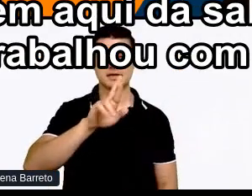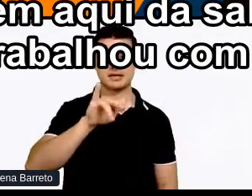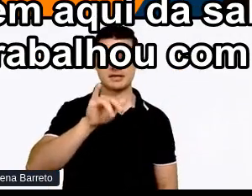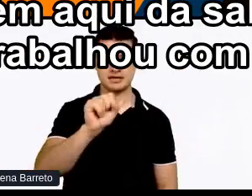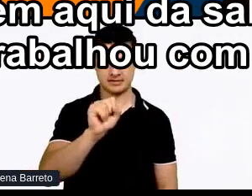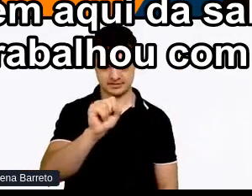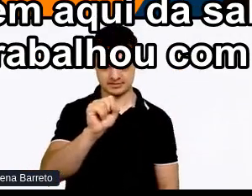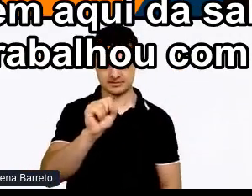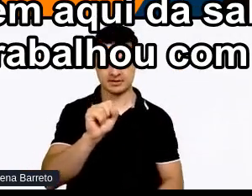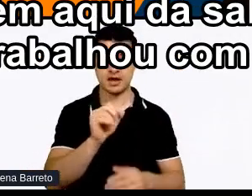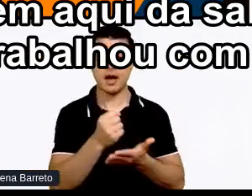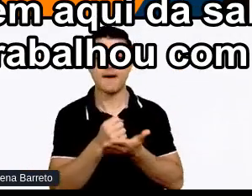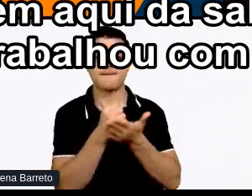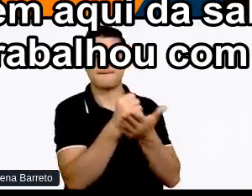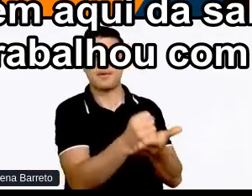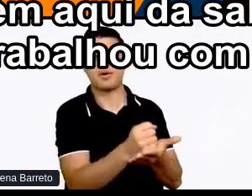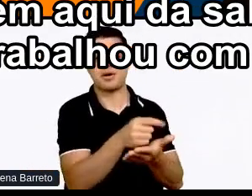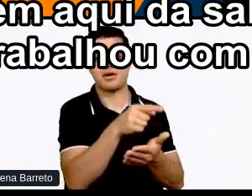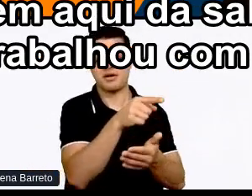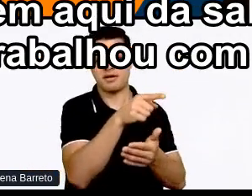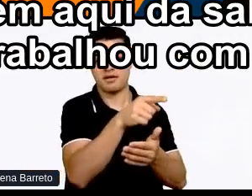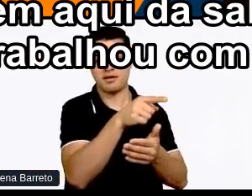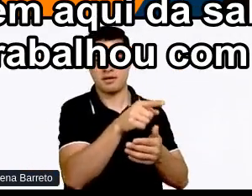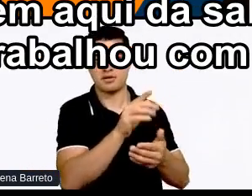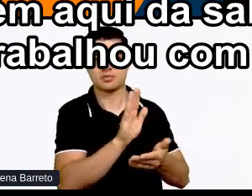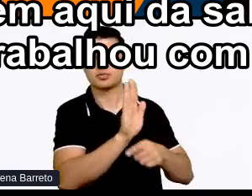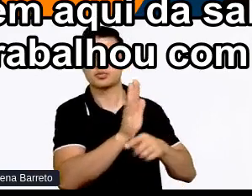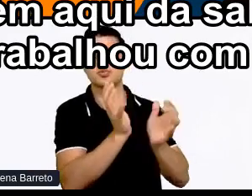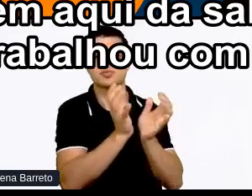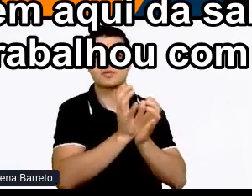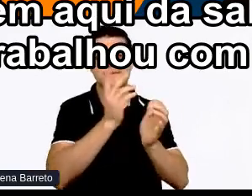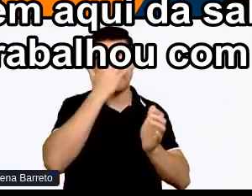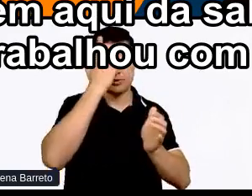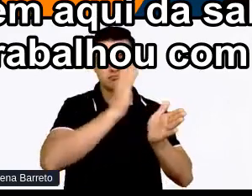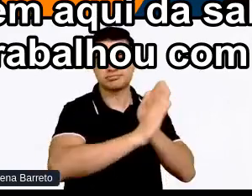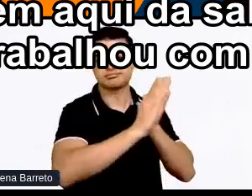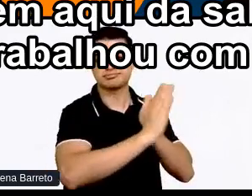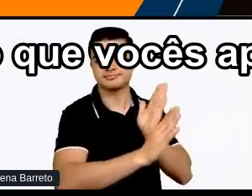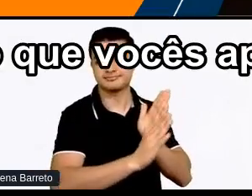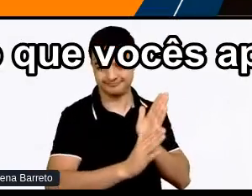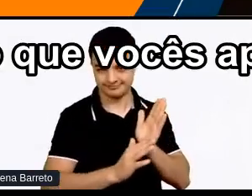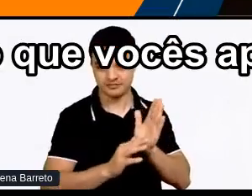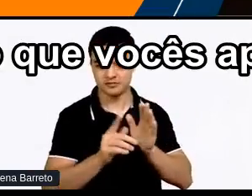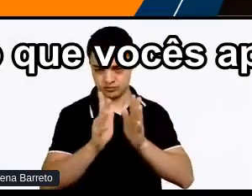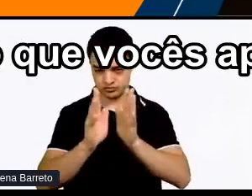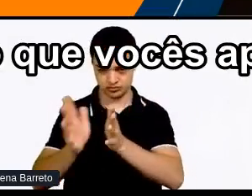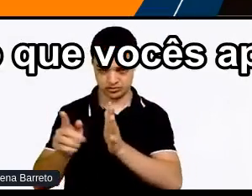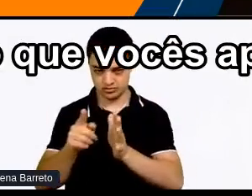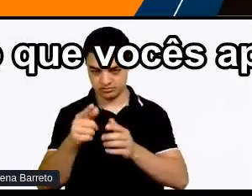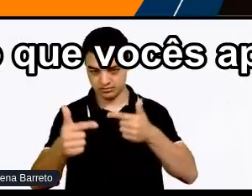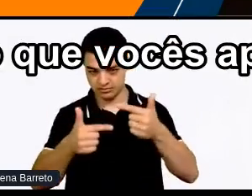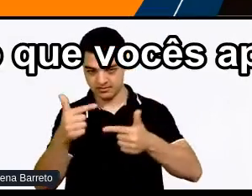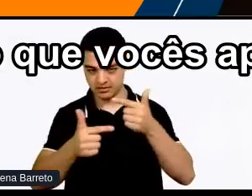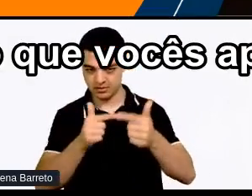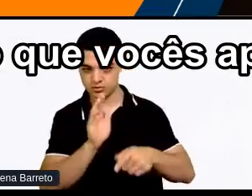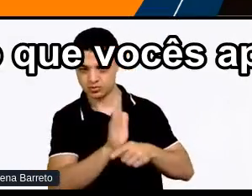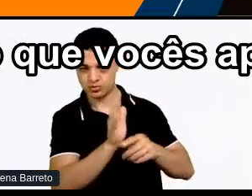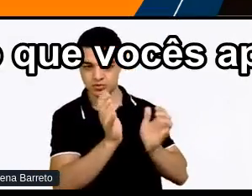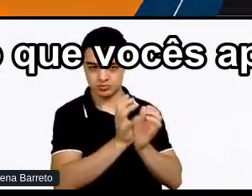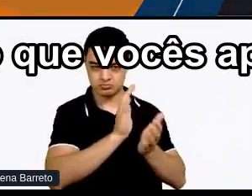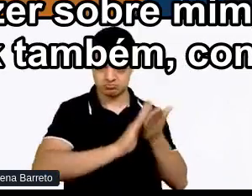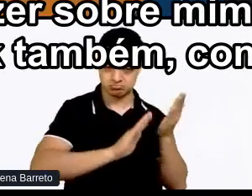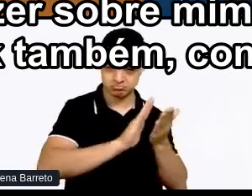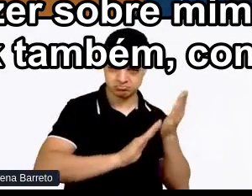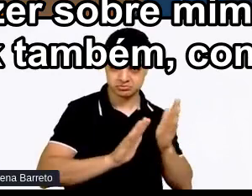Não sei se alguém aqui da sala ou de quem está em casa já trabalhou com esse grupo minorizado, então espero que vocês aproveitem aí